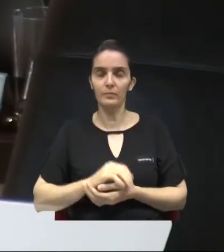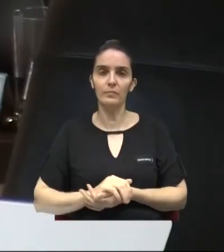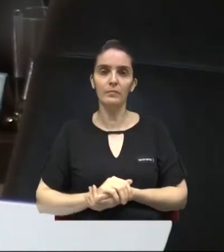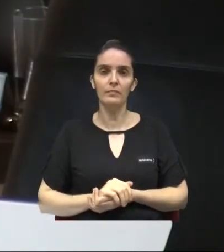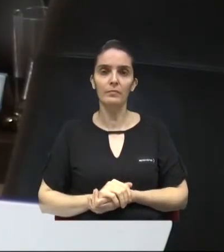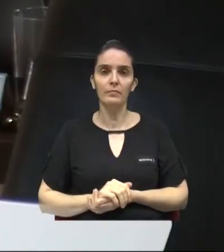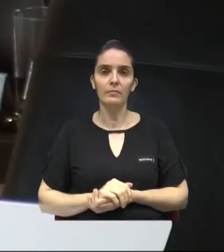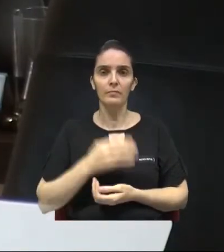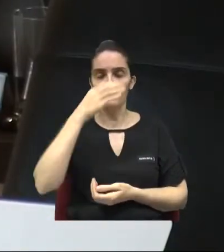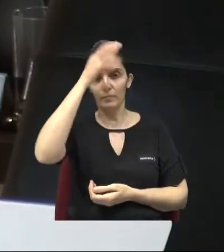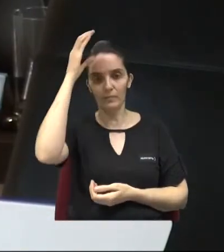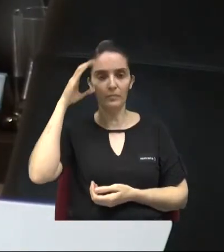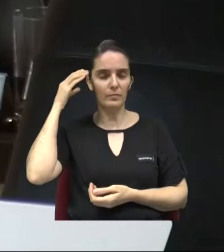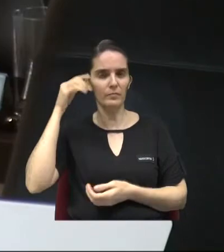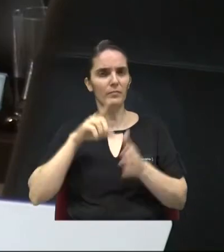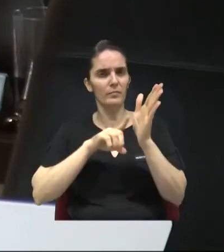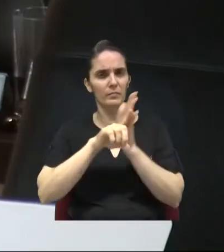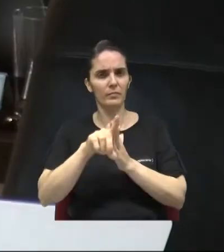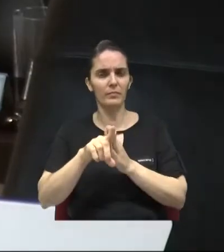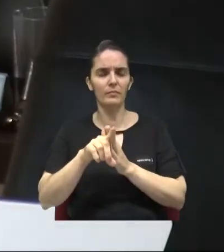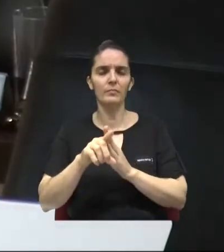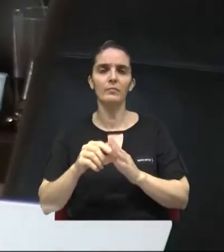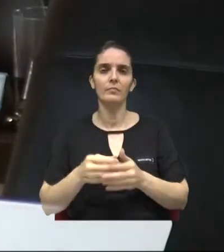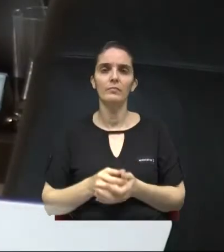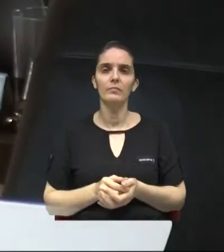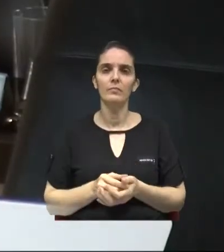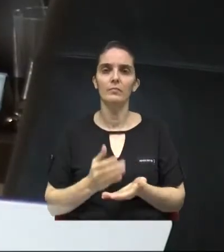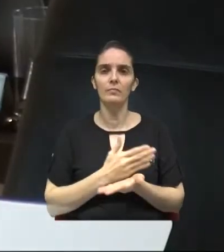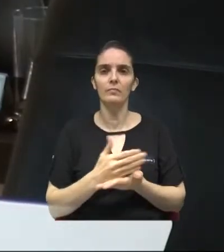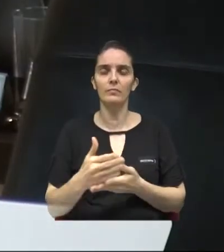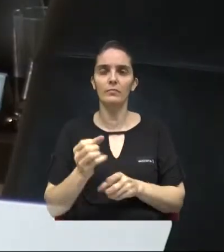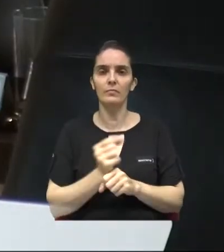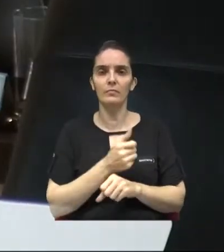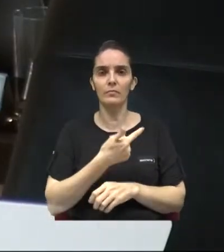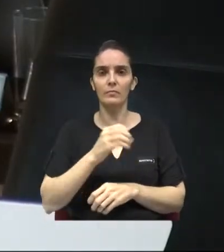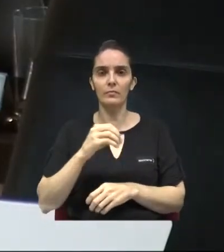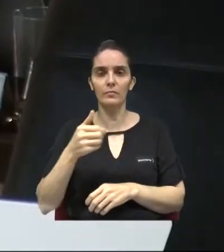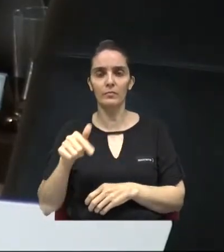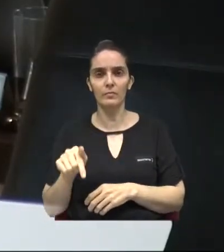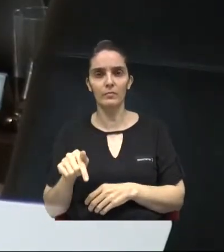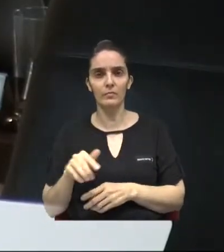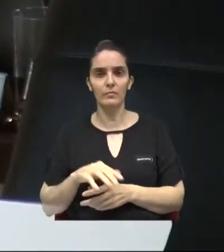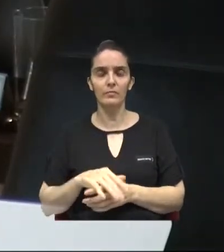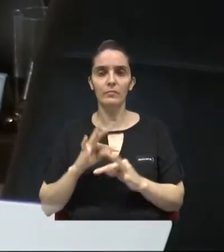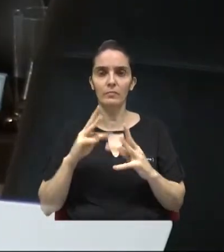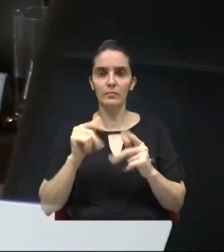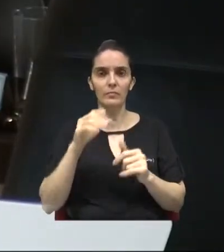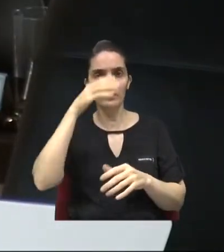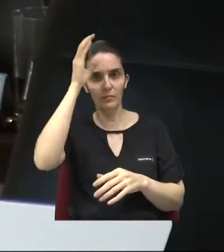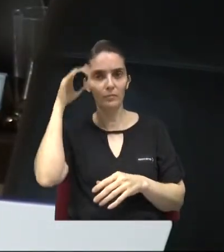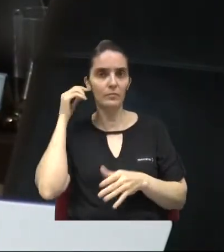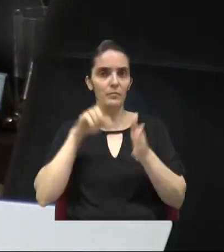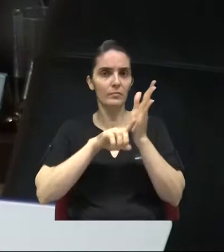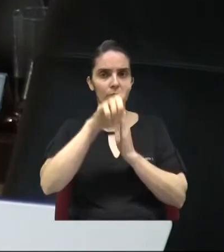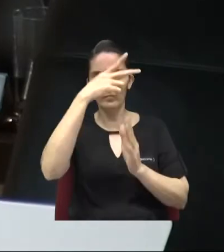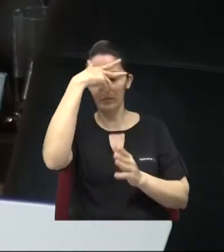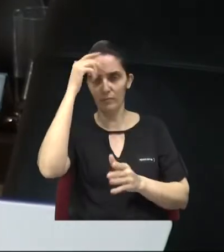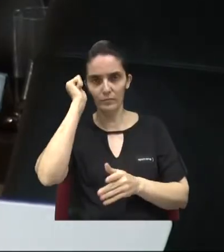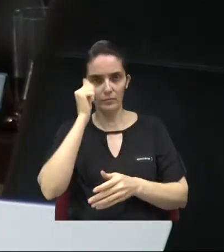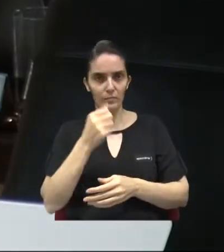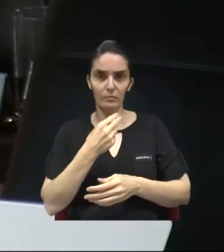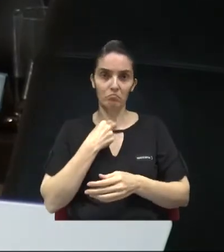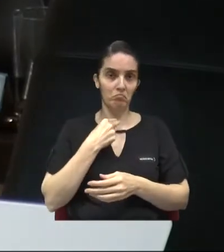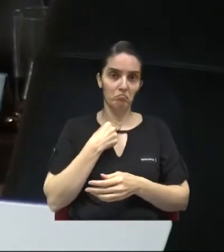primeiro semestre de 2017, se pegar a maior parte dos meus requerimentos, até as pessoas perguntavam, mas não poderia